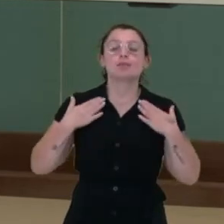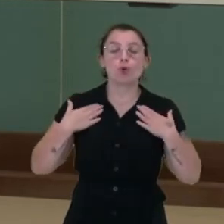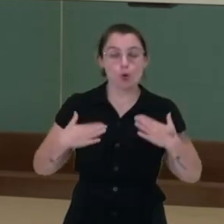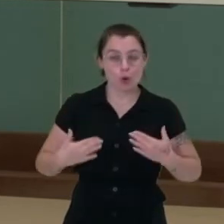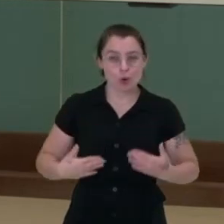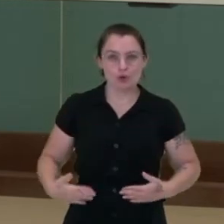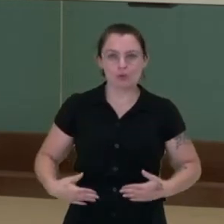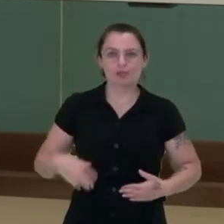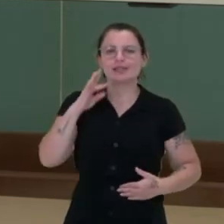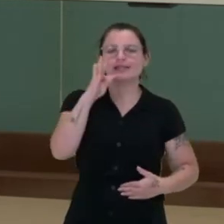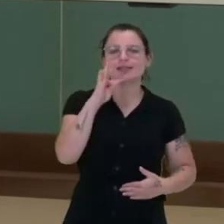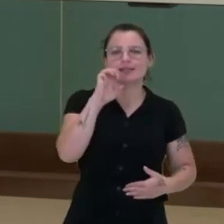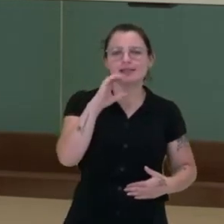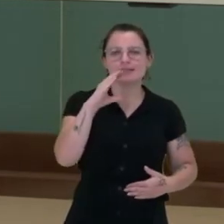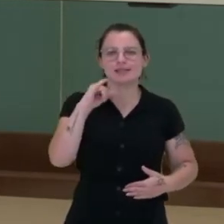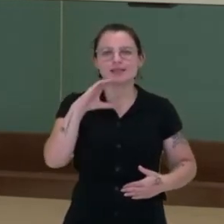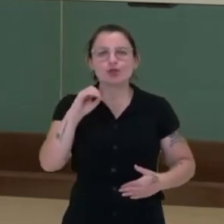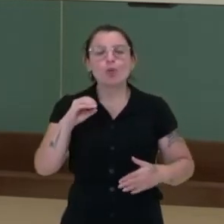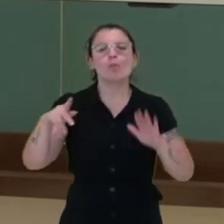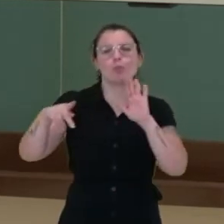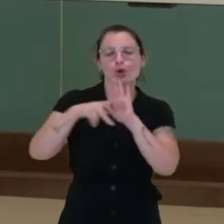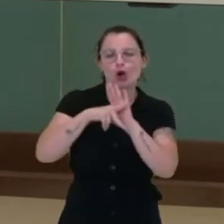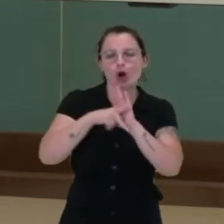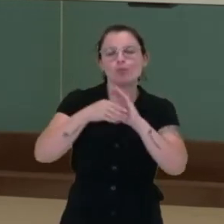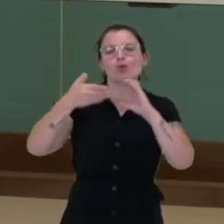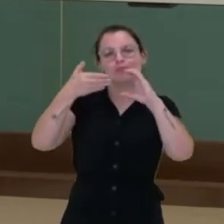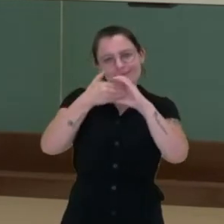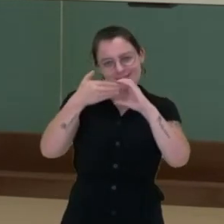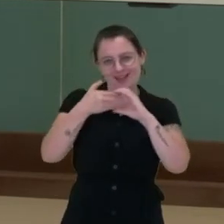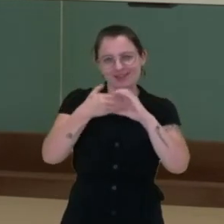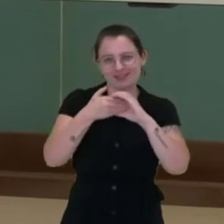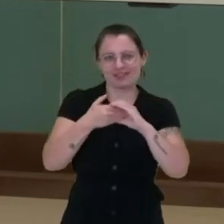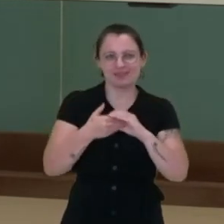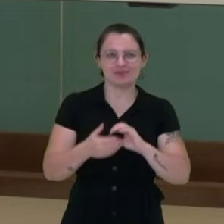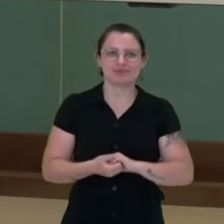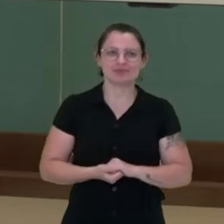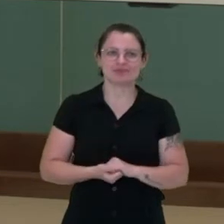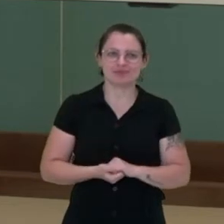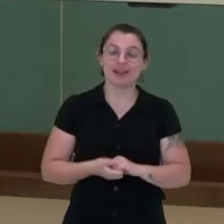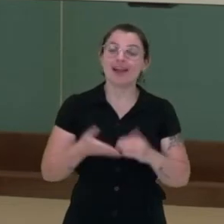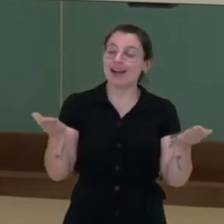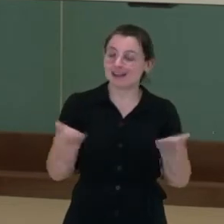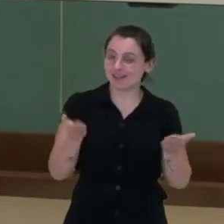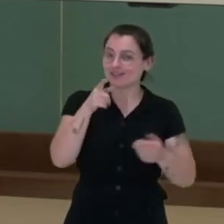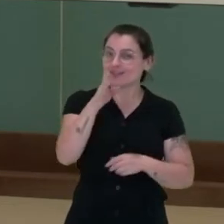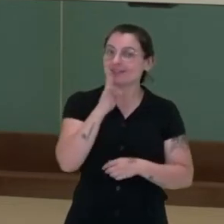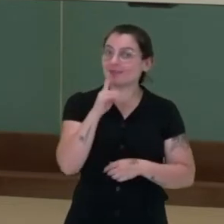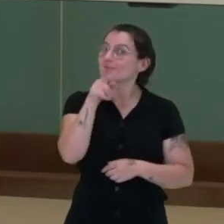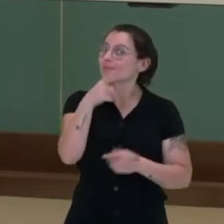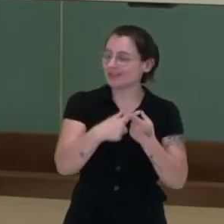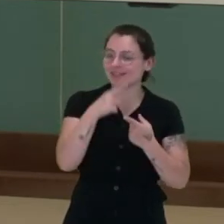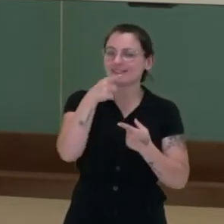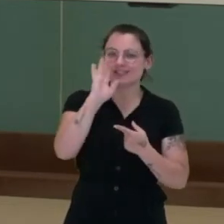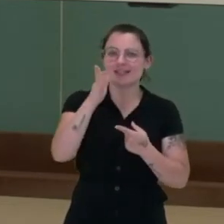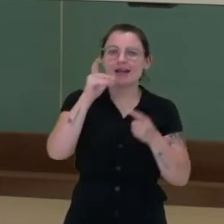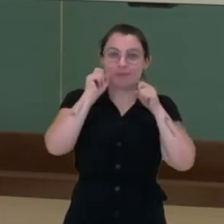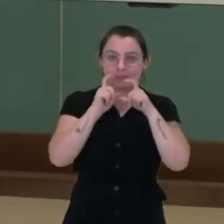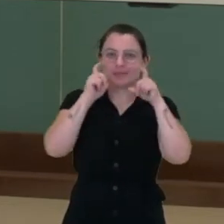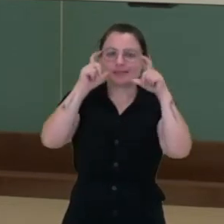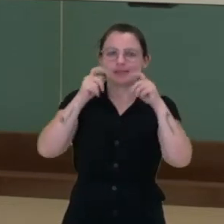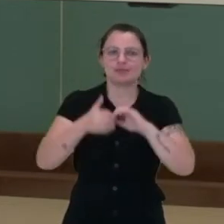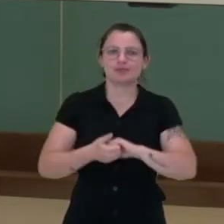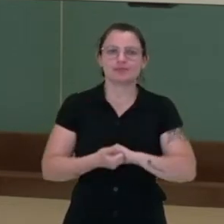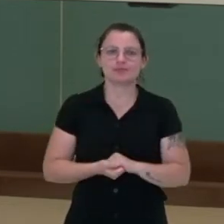Tecido, conjunto de células. Agora você já sabe porque você presta atenção nas aulas de ciências. E a gente